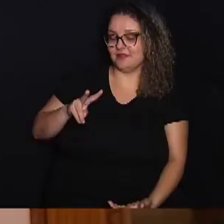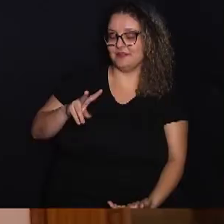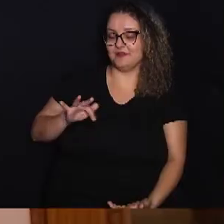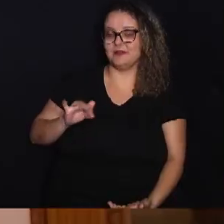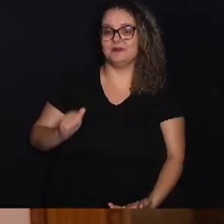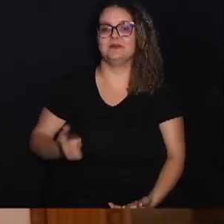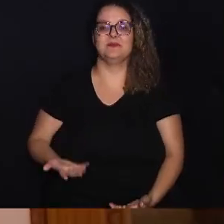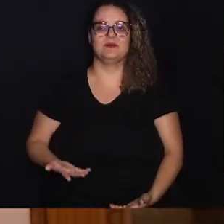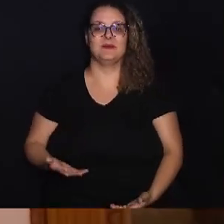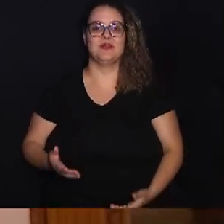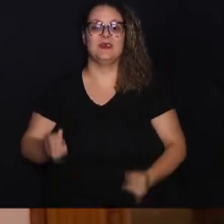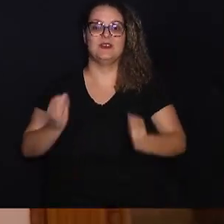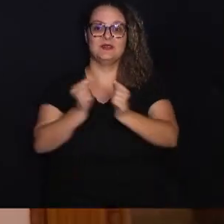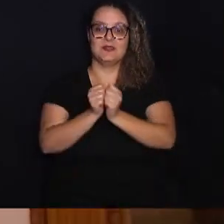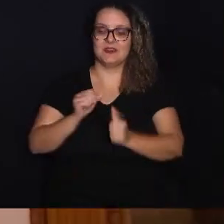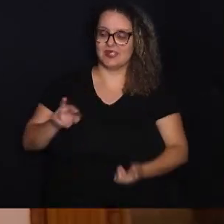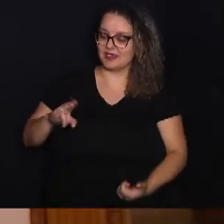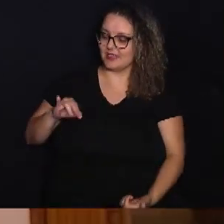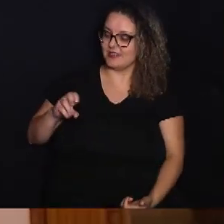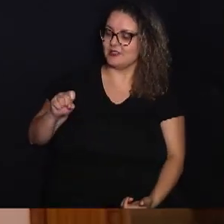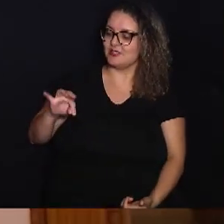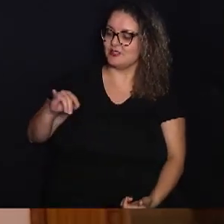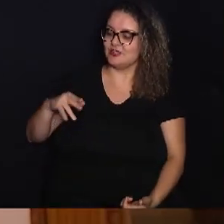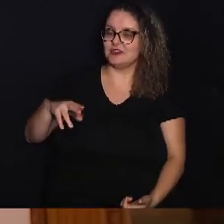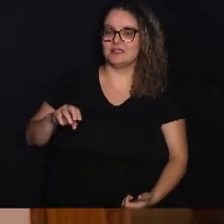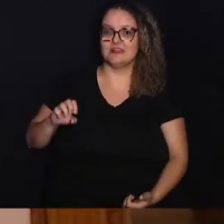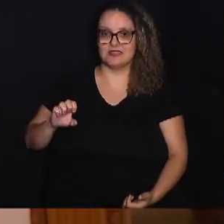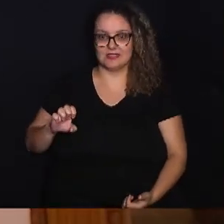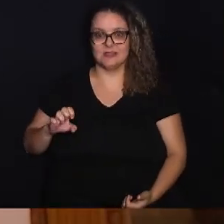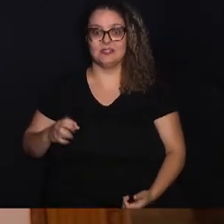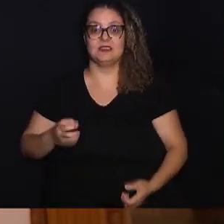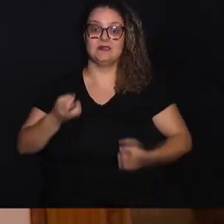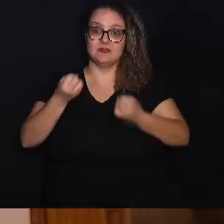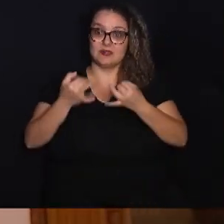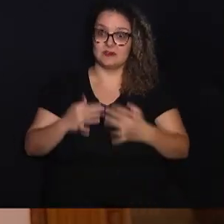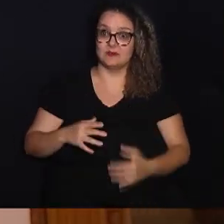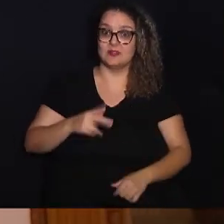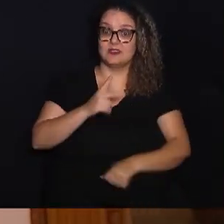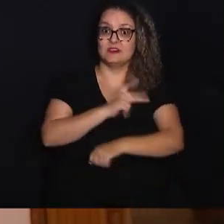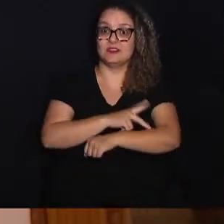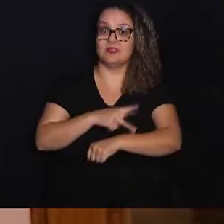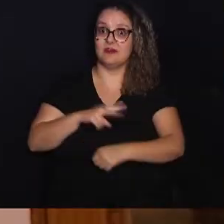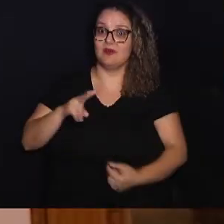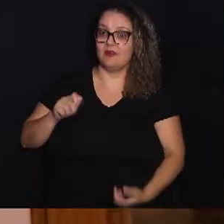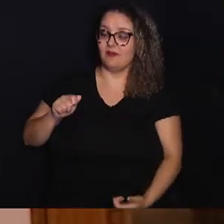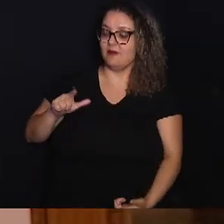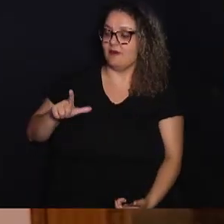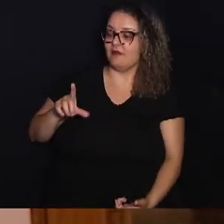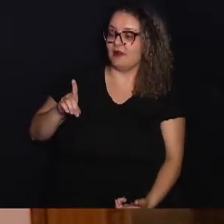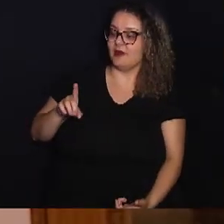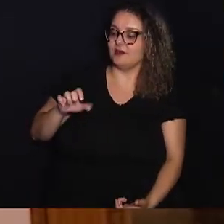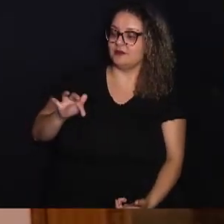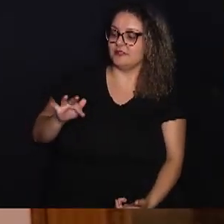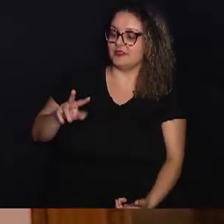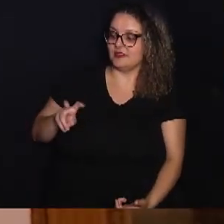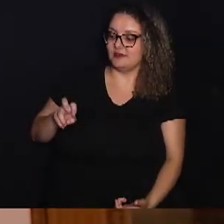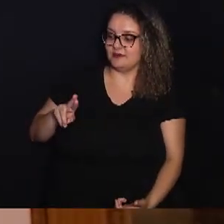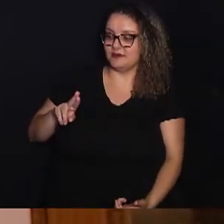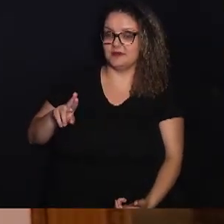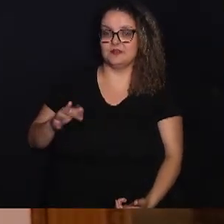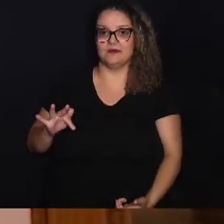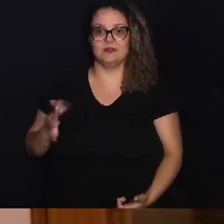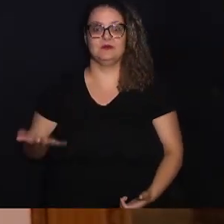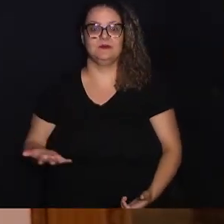com a Cristiane Mesaros, que vai explicar um pouquinho para a gente dessa pedagogia Waldorf, como é que ela é aplicada na prática, quais